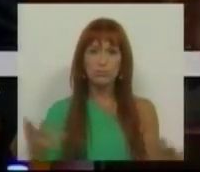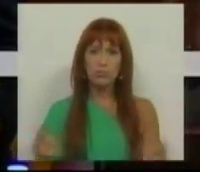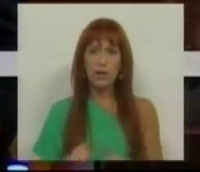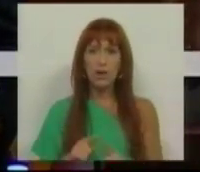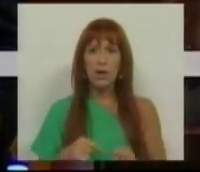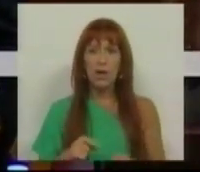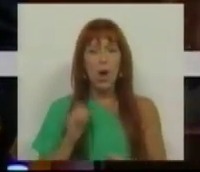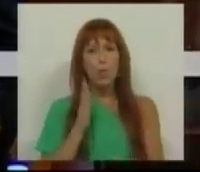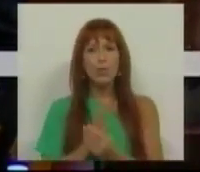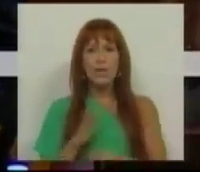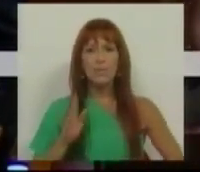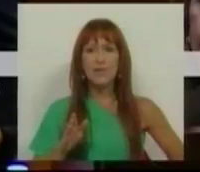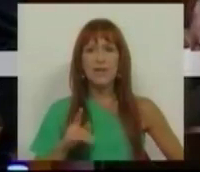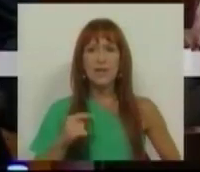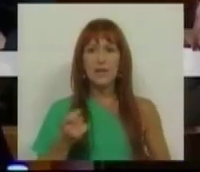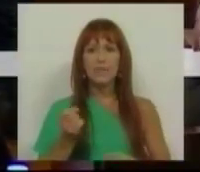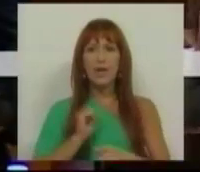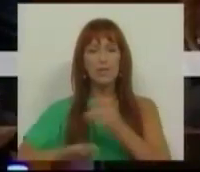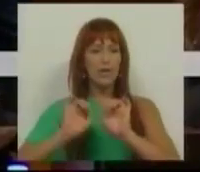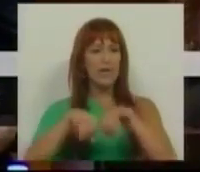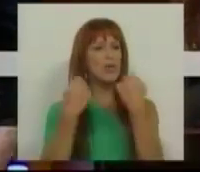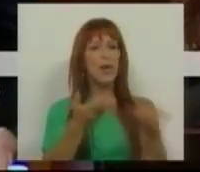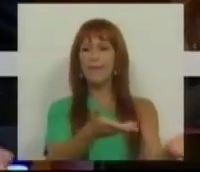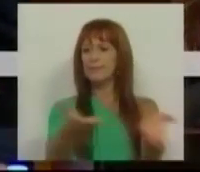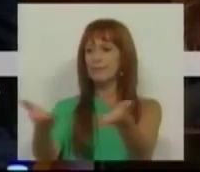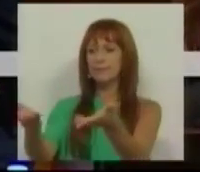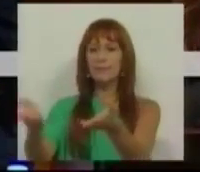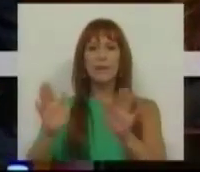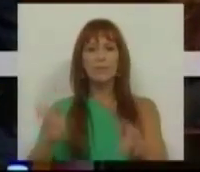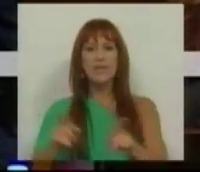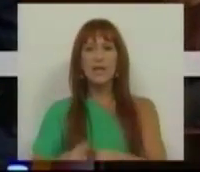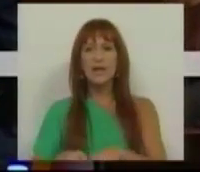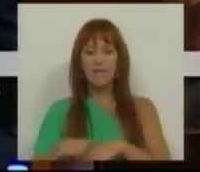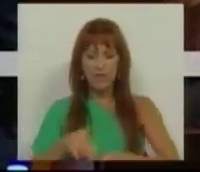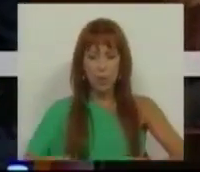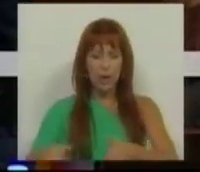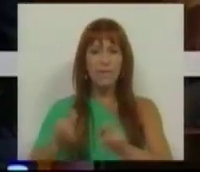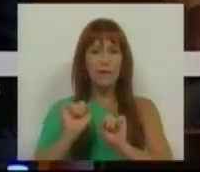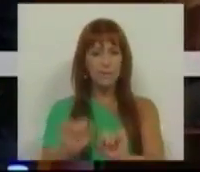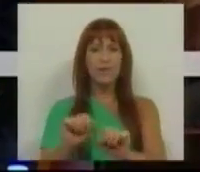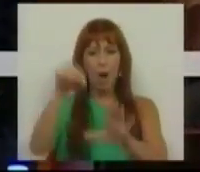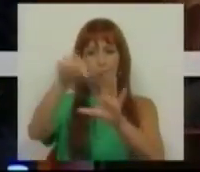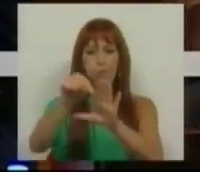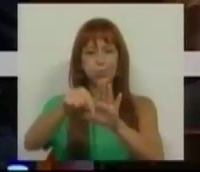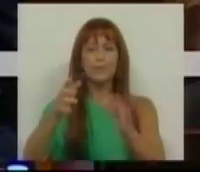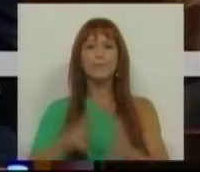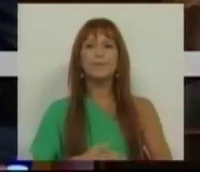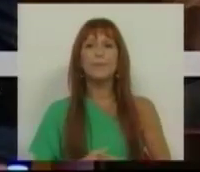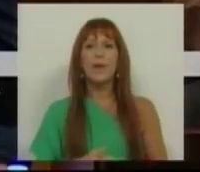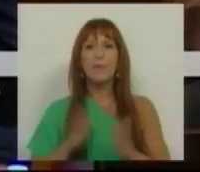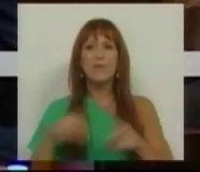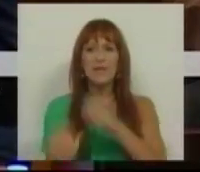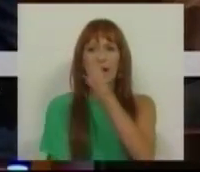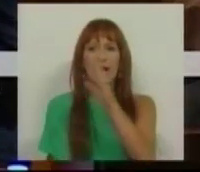um processo que deve ser devolvido à sociedade, que deve fazer o seu caminho no seu interior, que